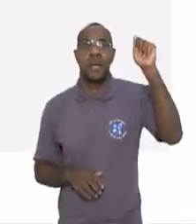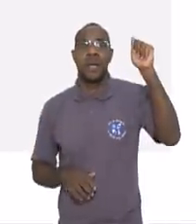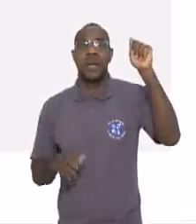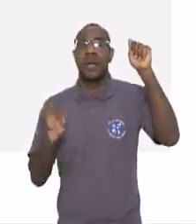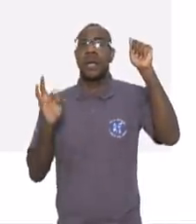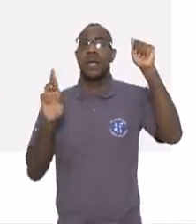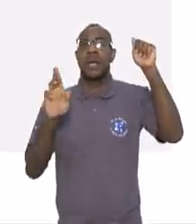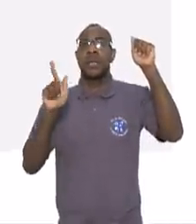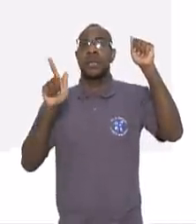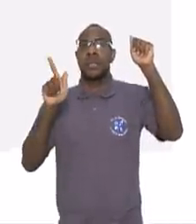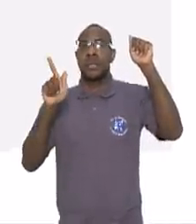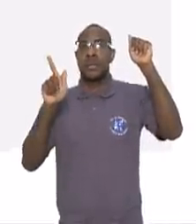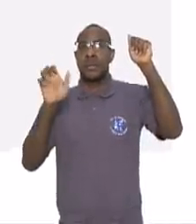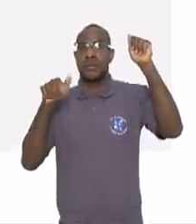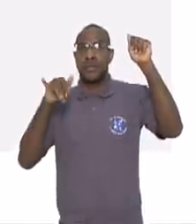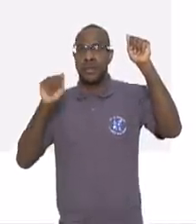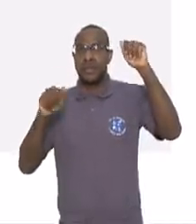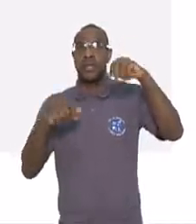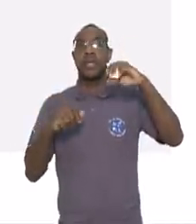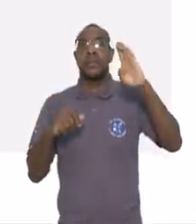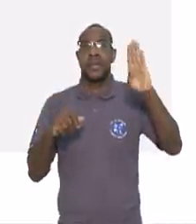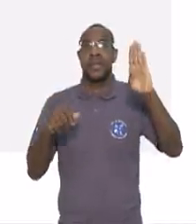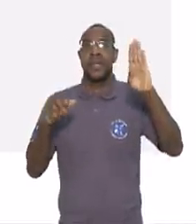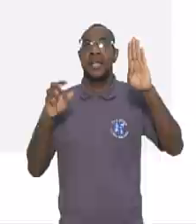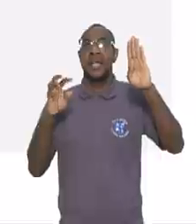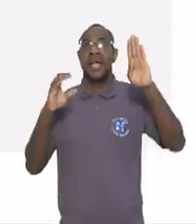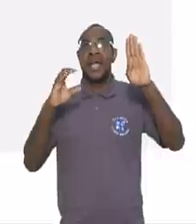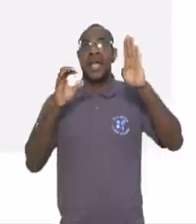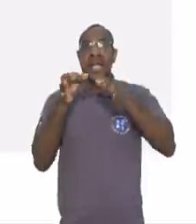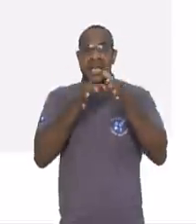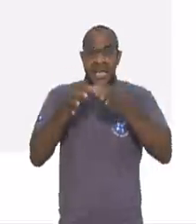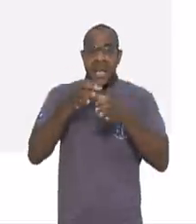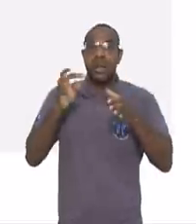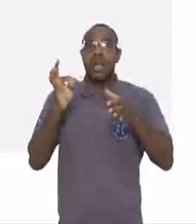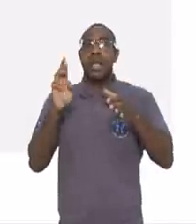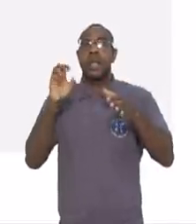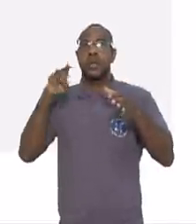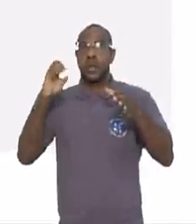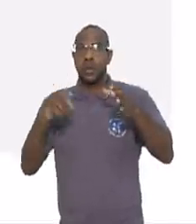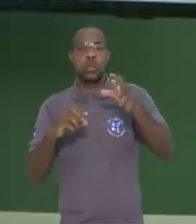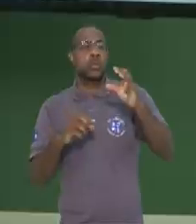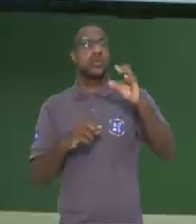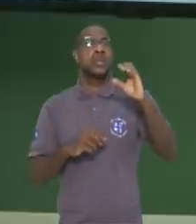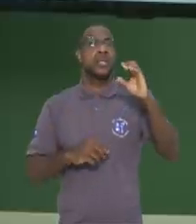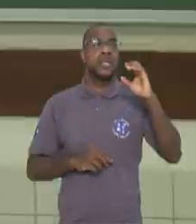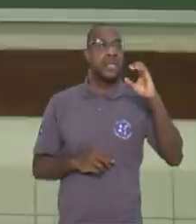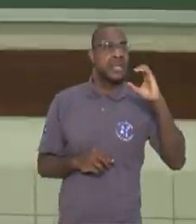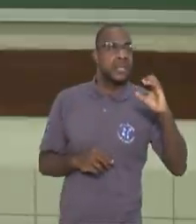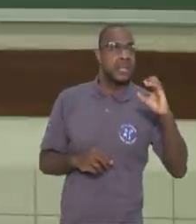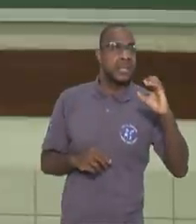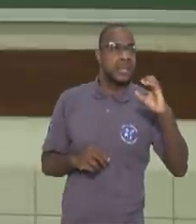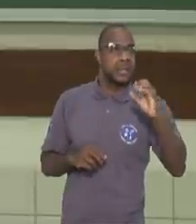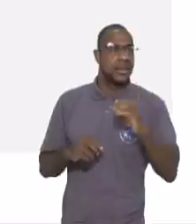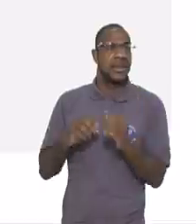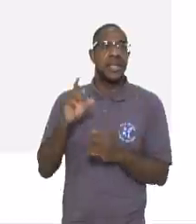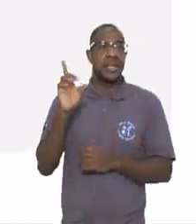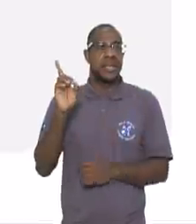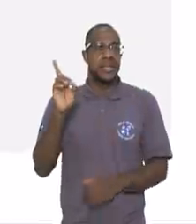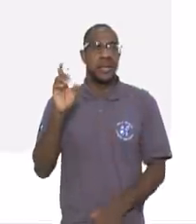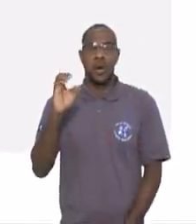transgenia. Letra B, células-tronco. Letra C, organismo geneticamente modificado. Ou letra D, clonagem.